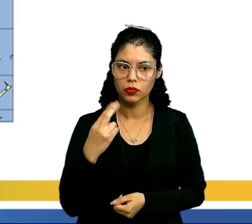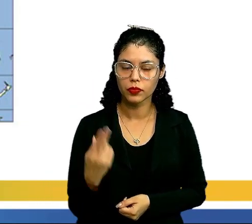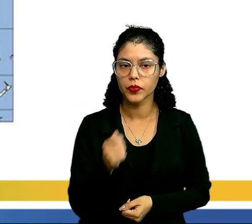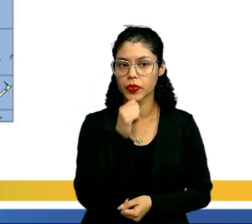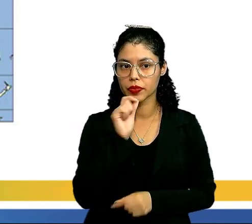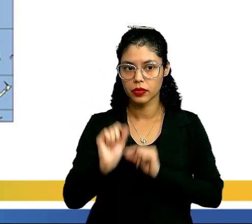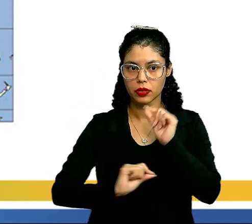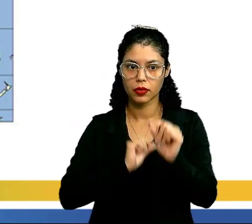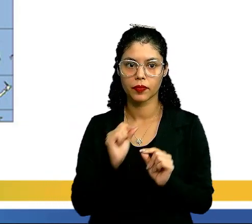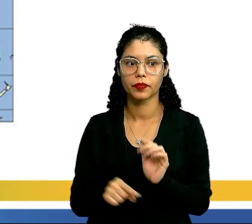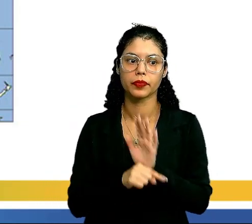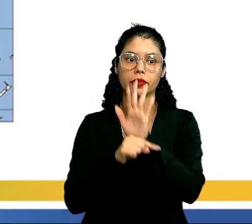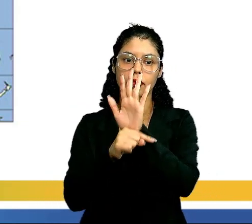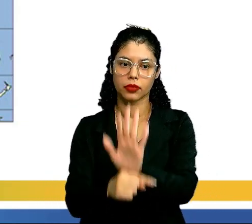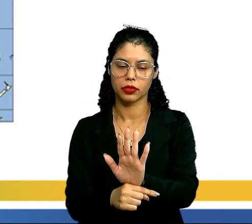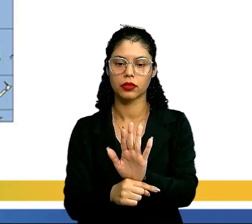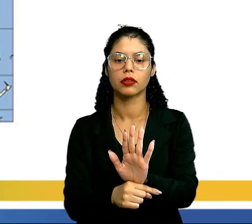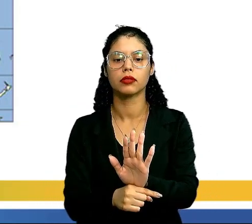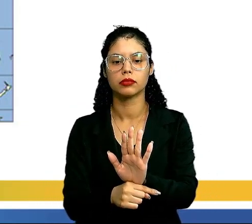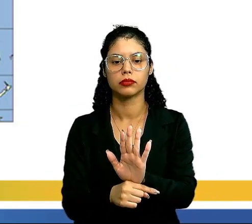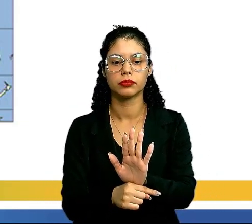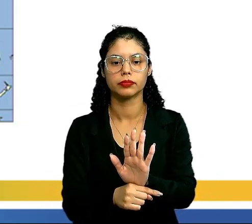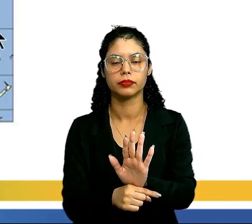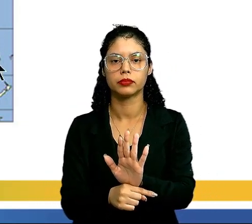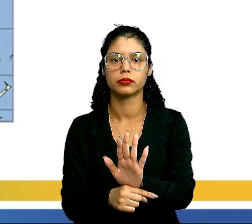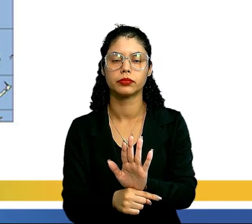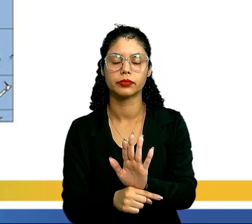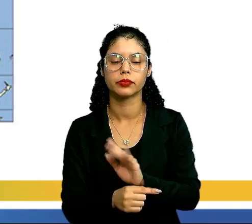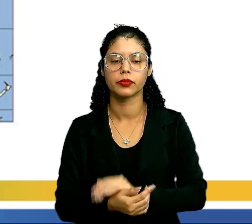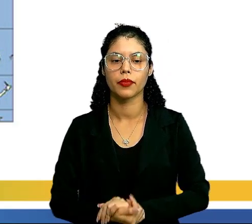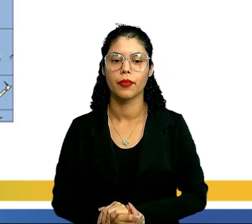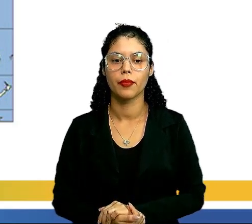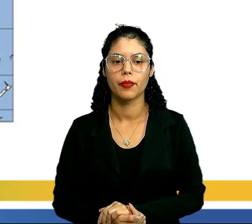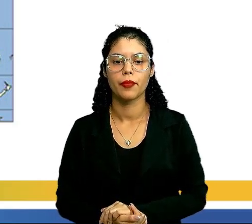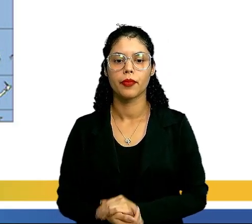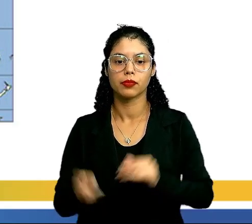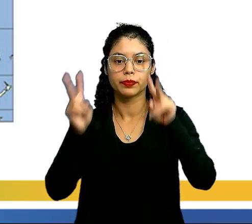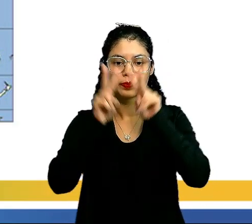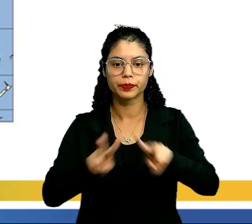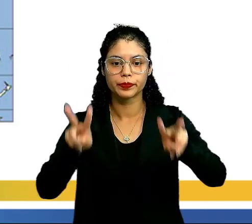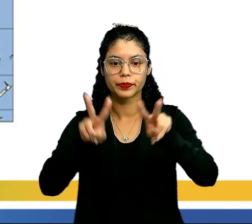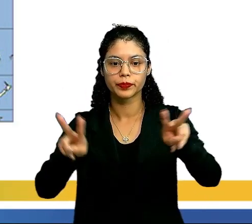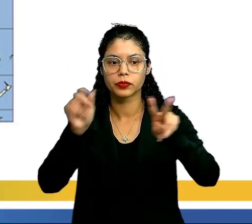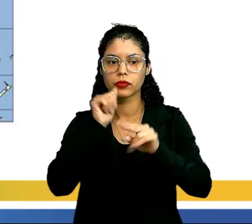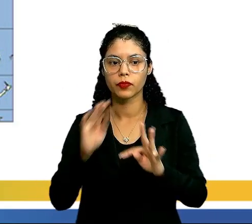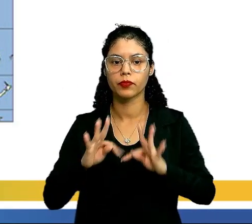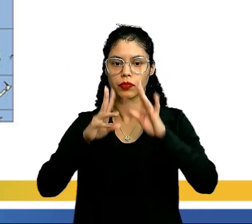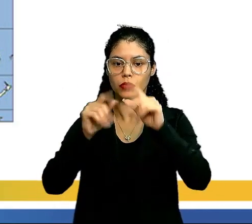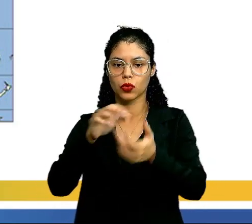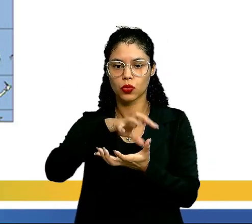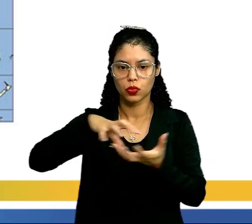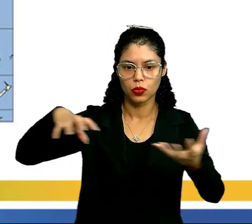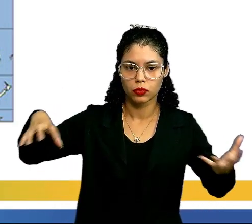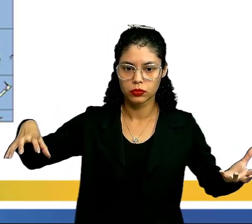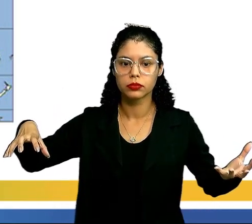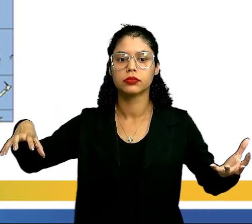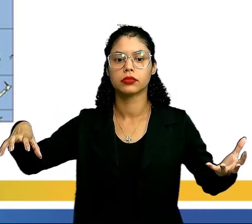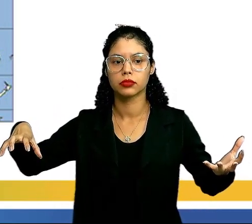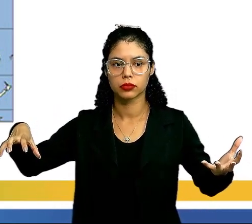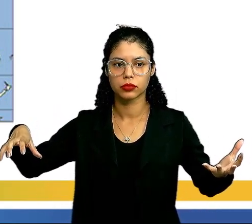se você quer representar de forma, a visualizar todos os